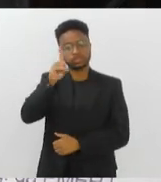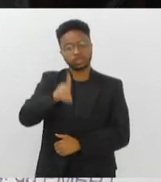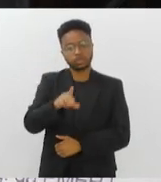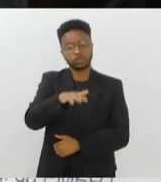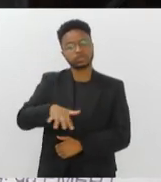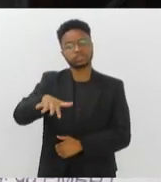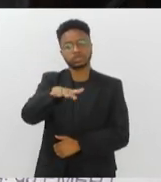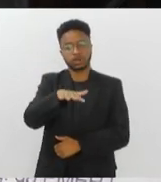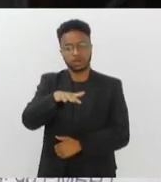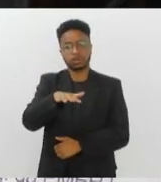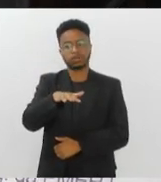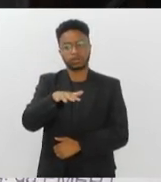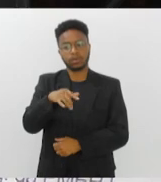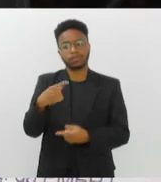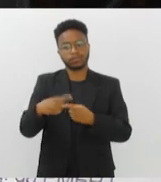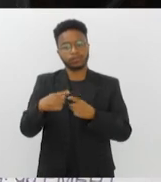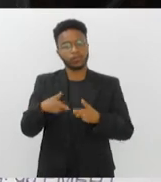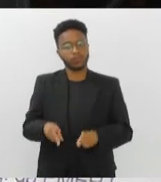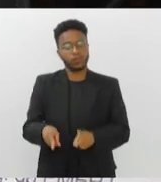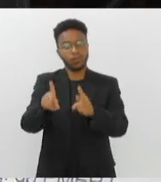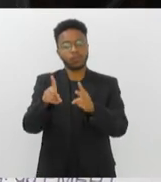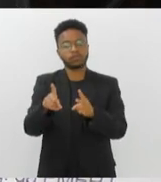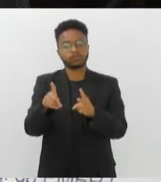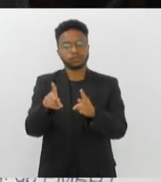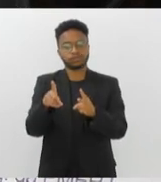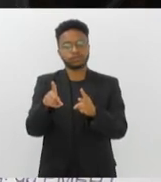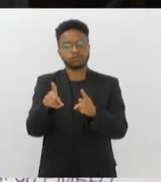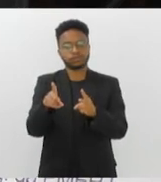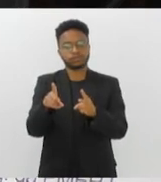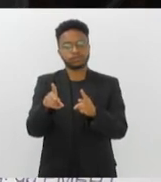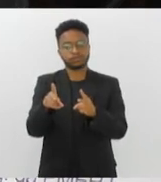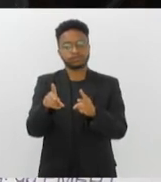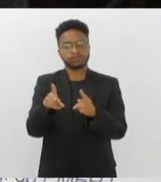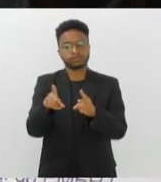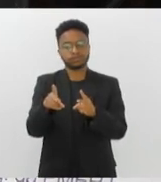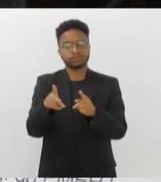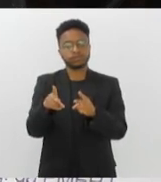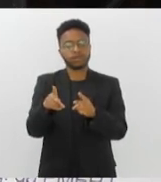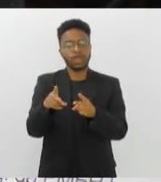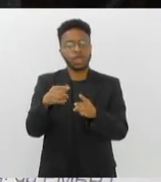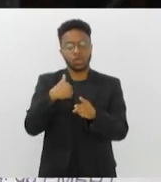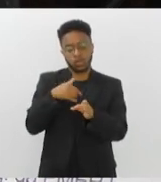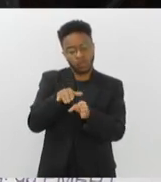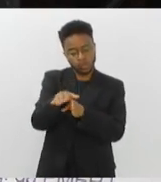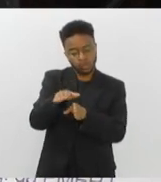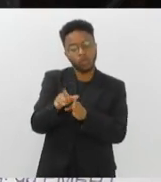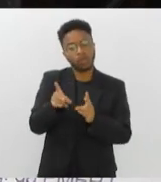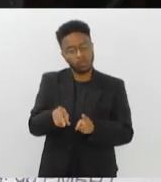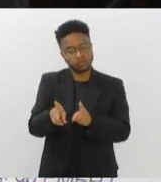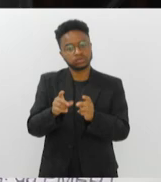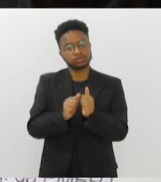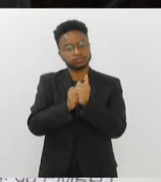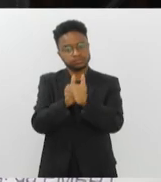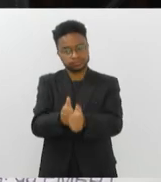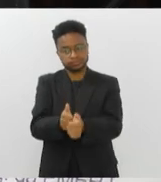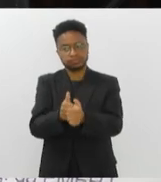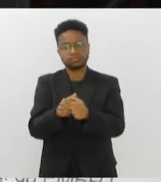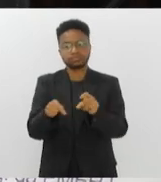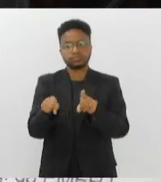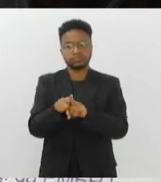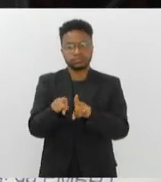que continua seguindo as orientações e nos dando todo